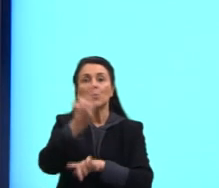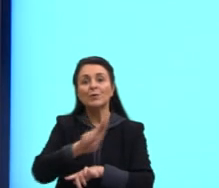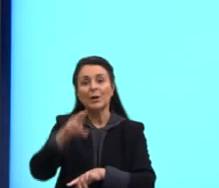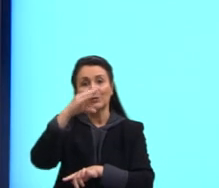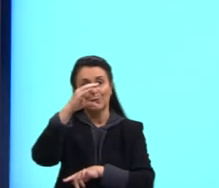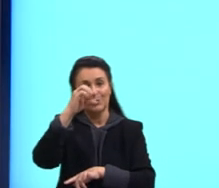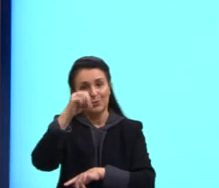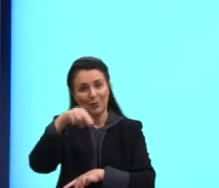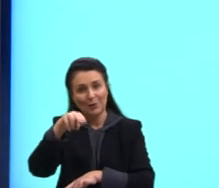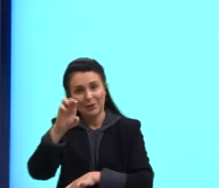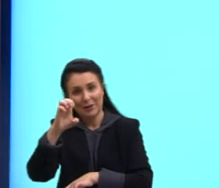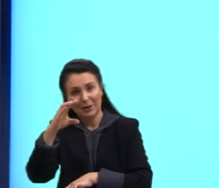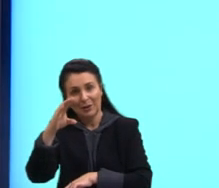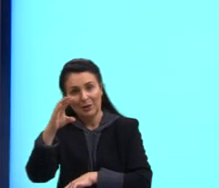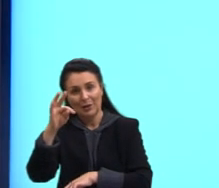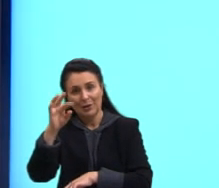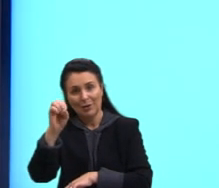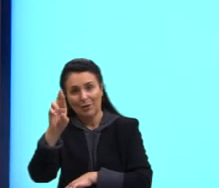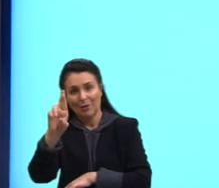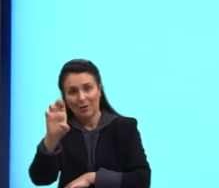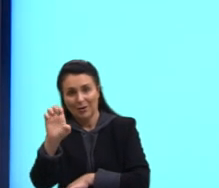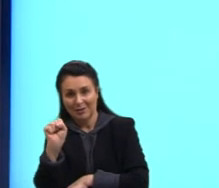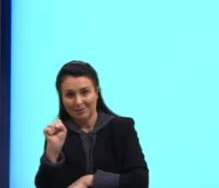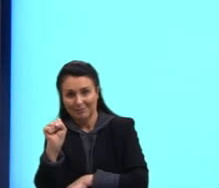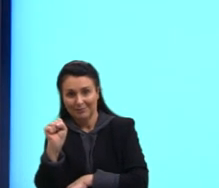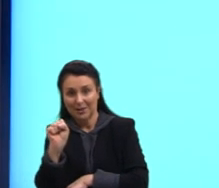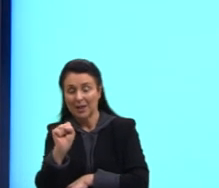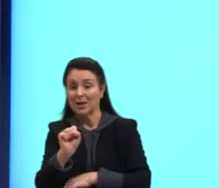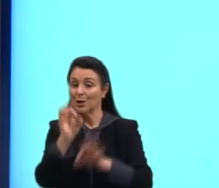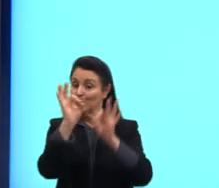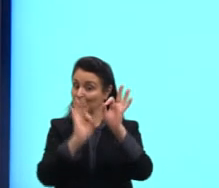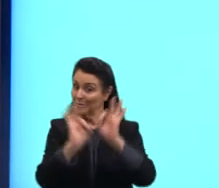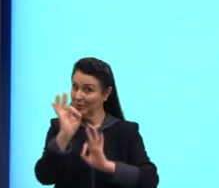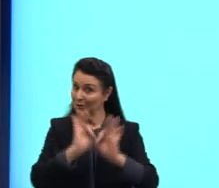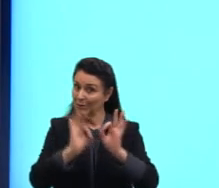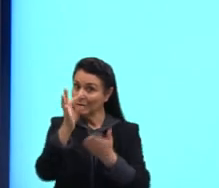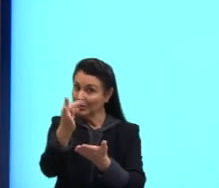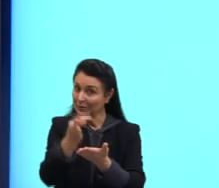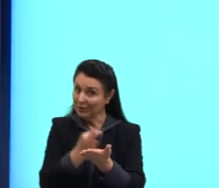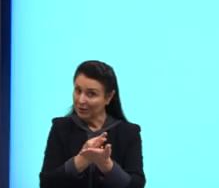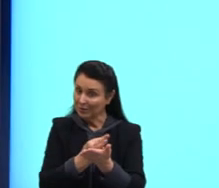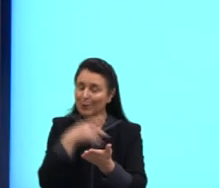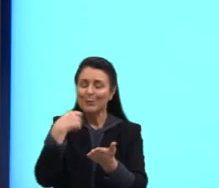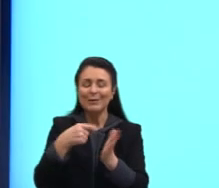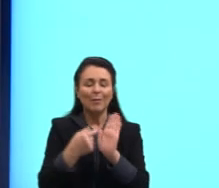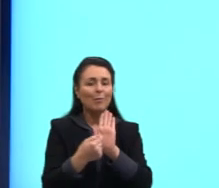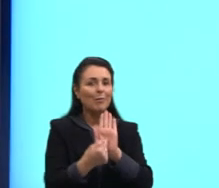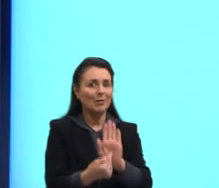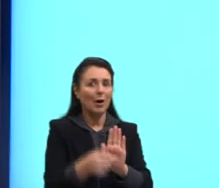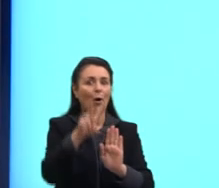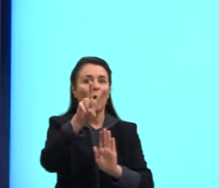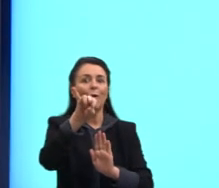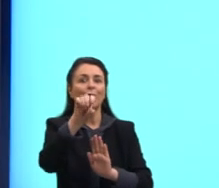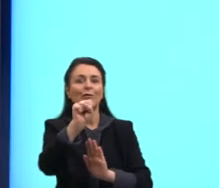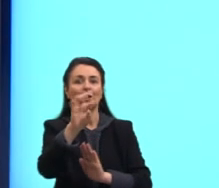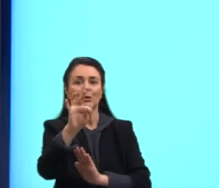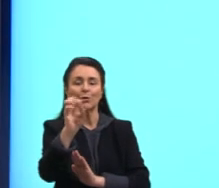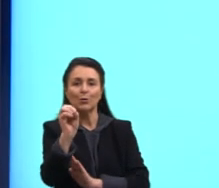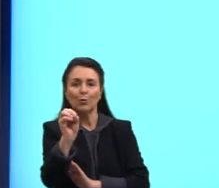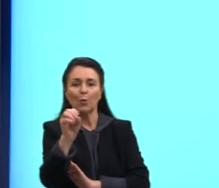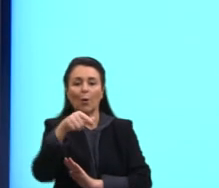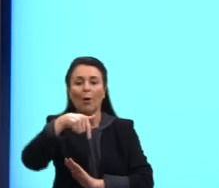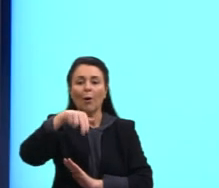conectores e os organizadores textuais né aparece um visto que aqui também o ocorrido